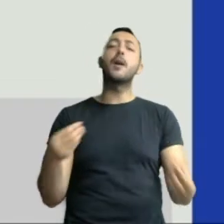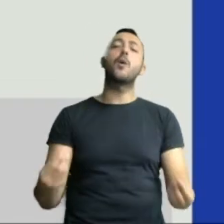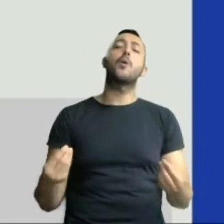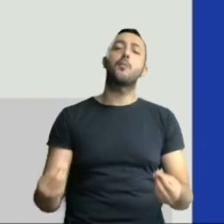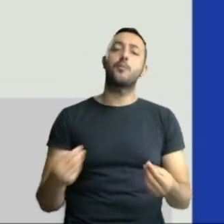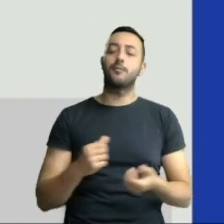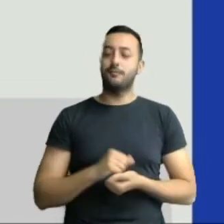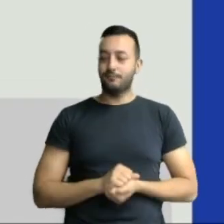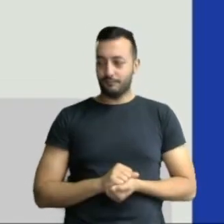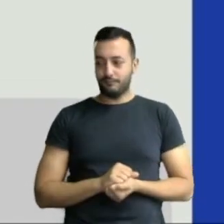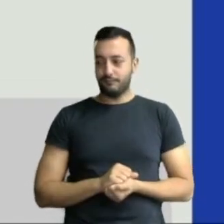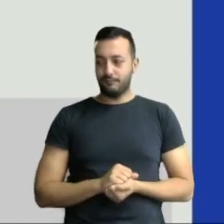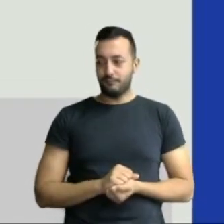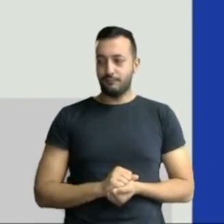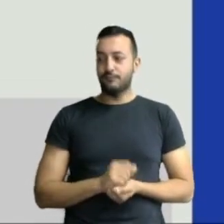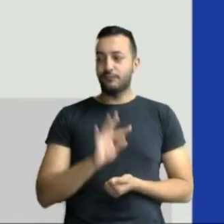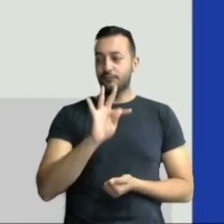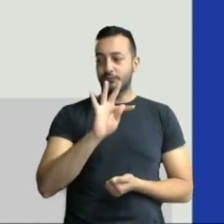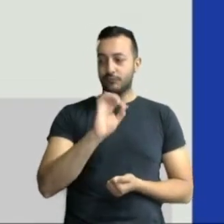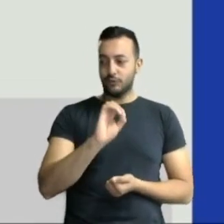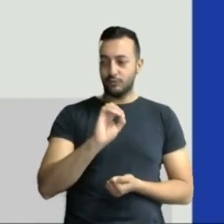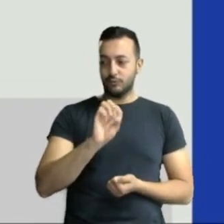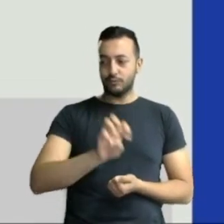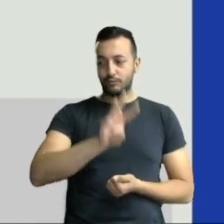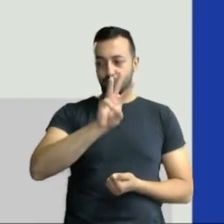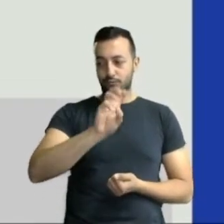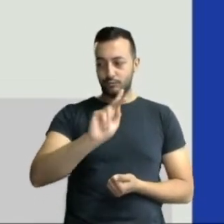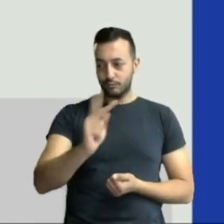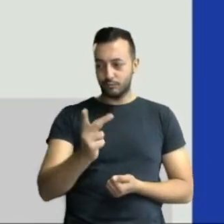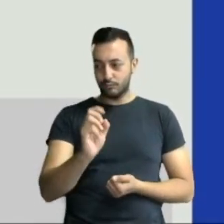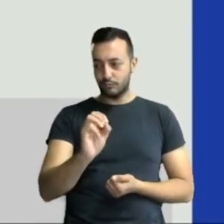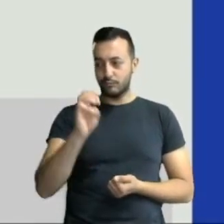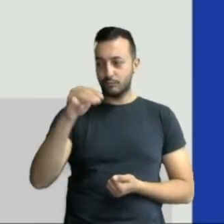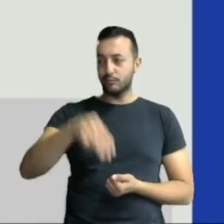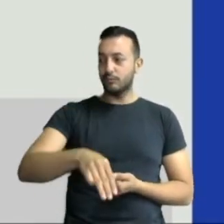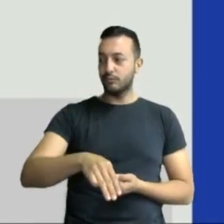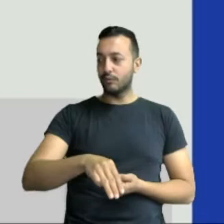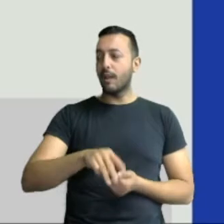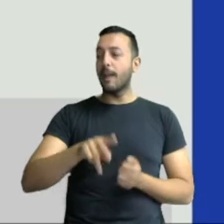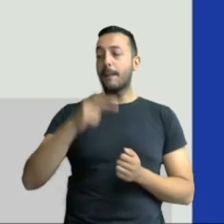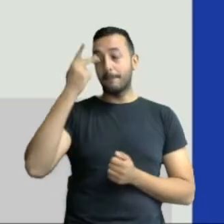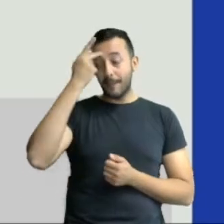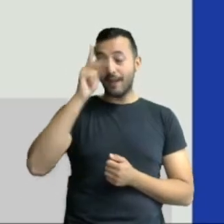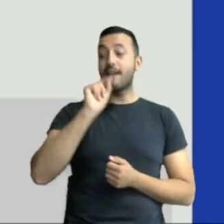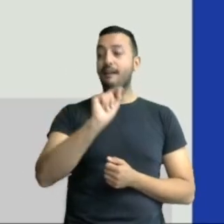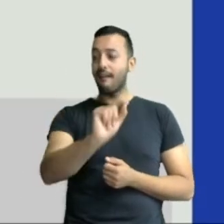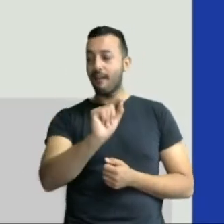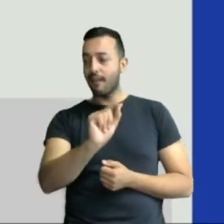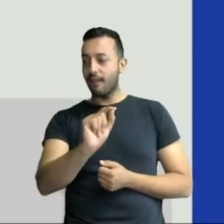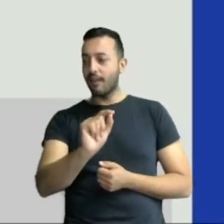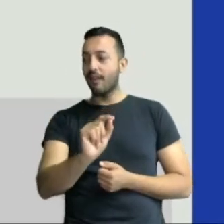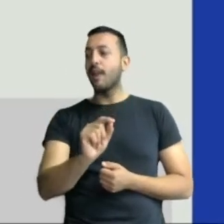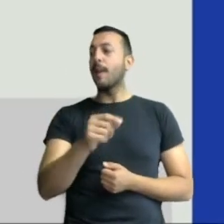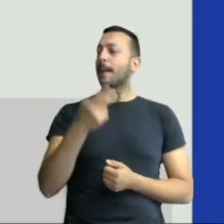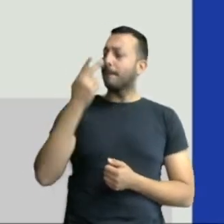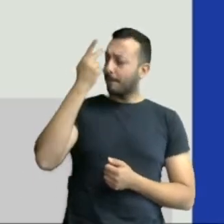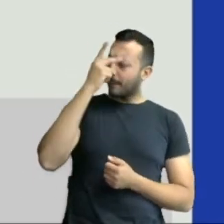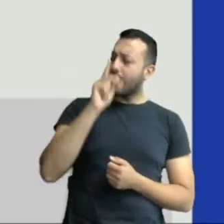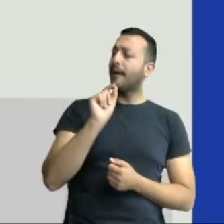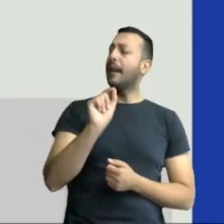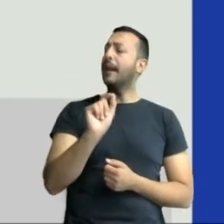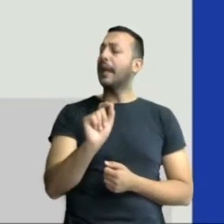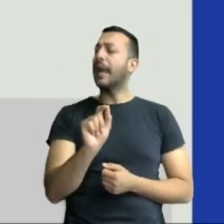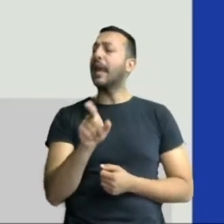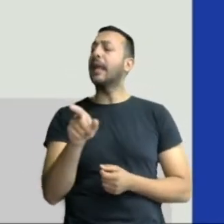para o trabalho? To whom? To whom é o para quem. To whom did he give the